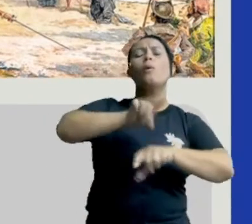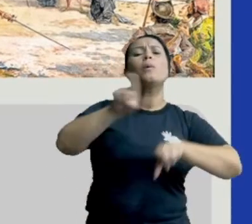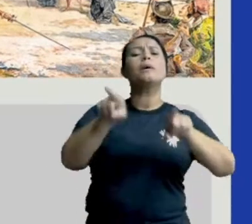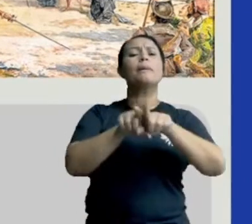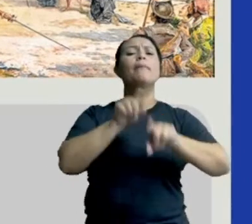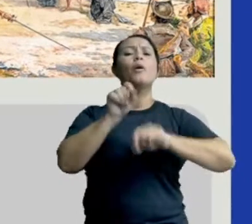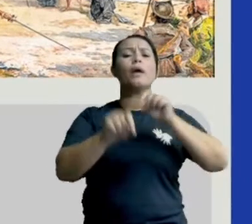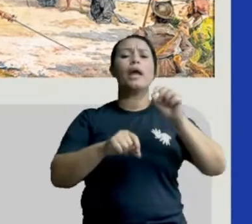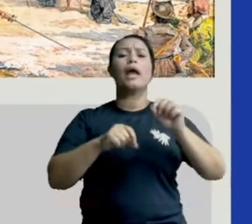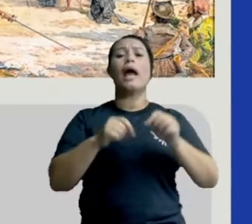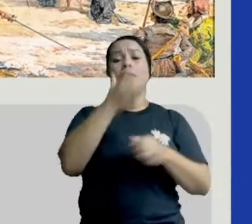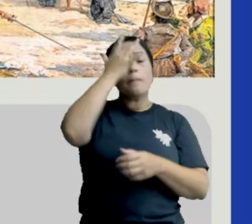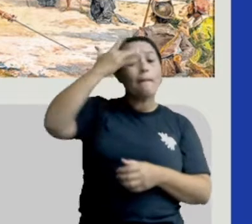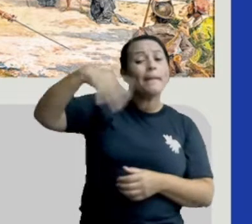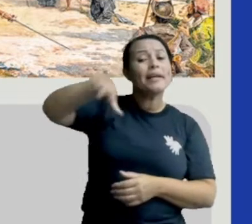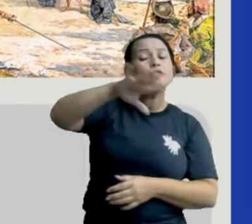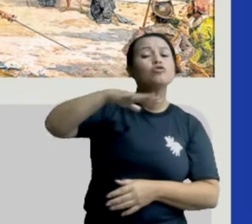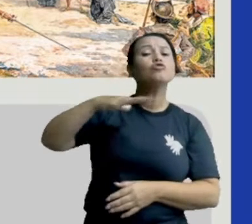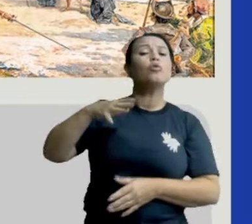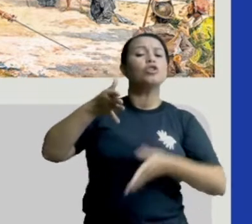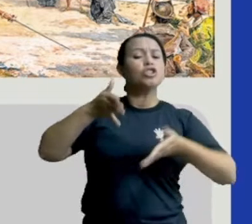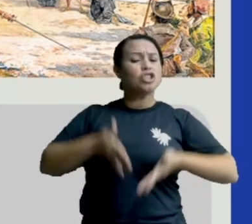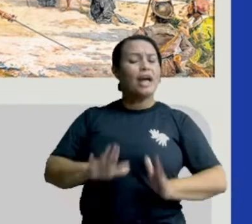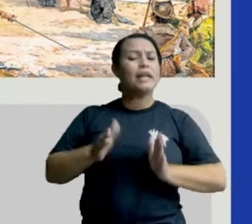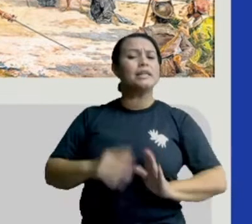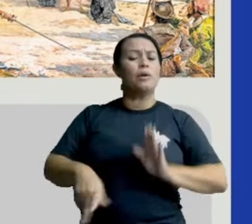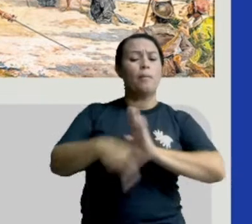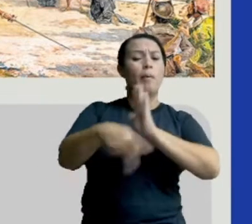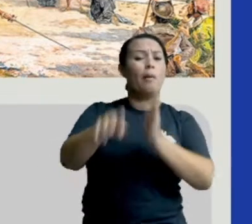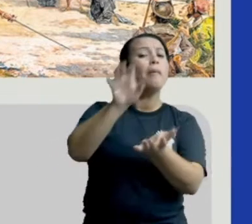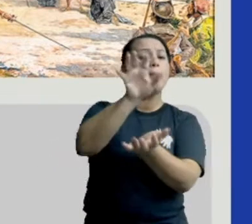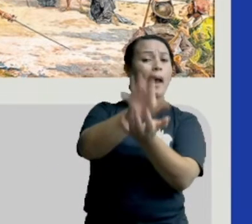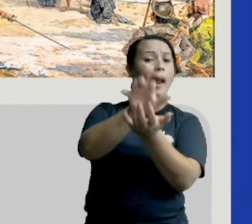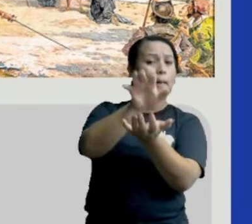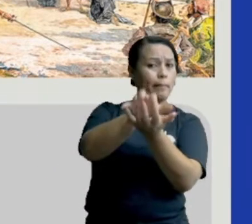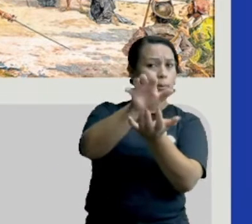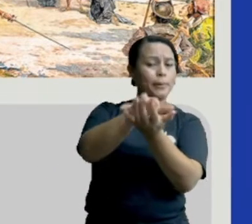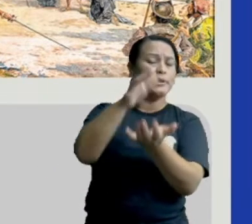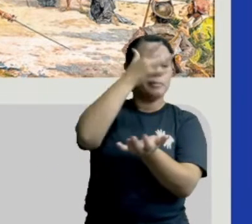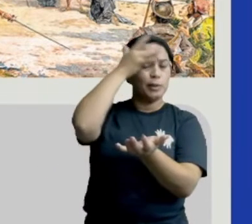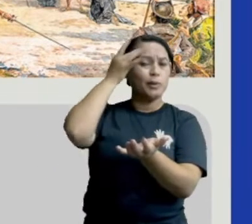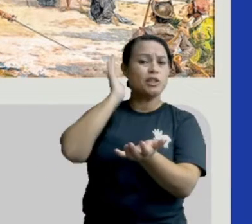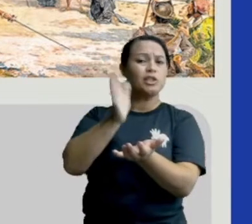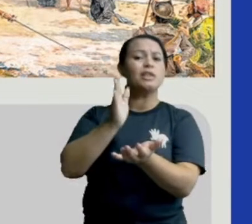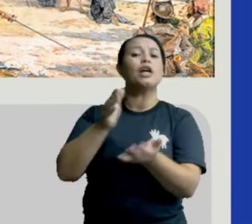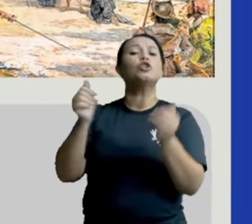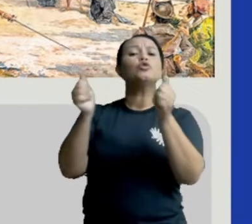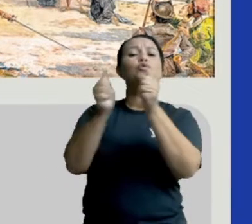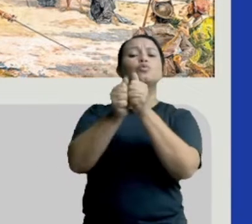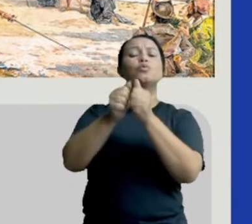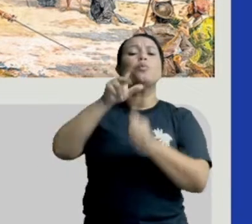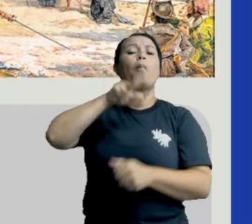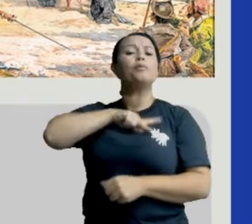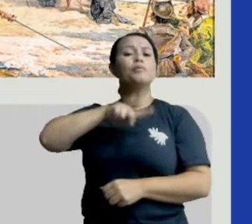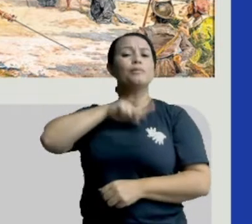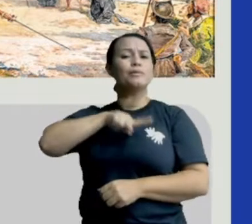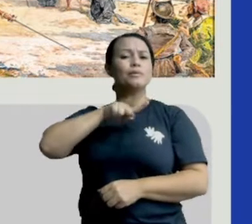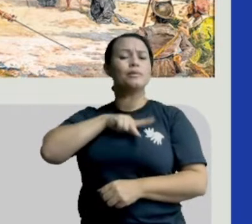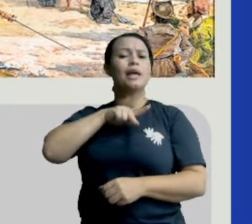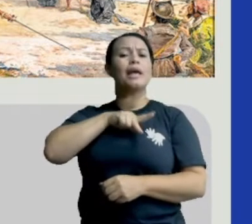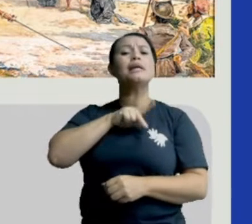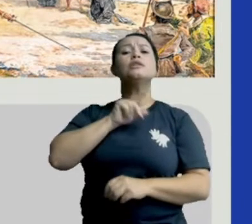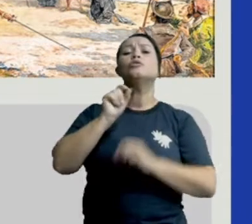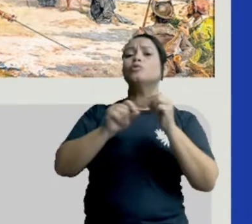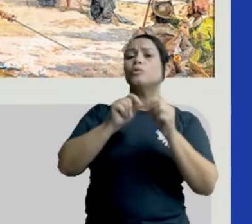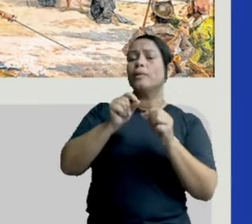Os nativos, aqueles nascidos em Pernambuco, os pernambucanos, junto com os portugueses,